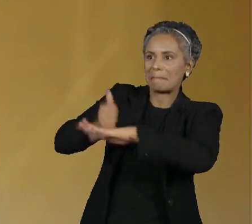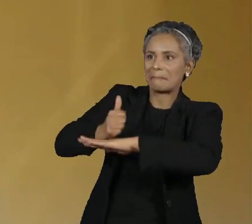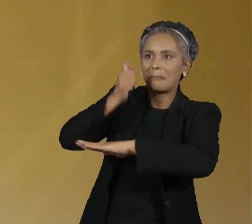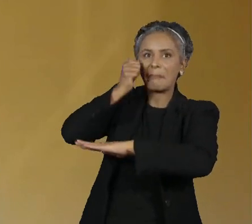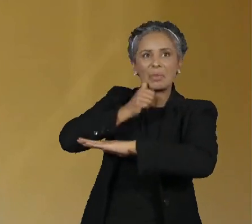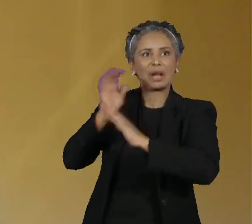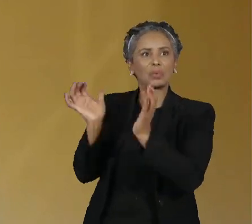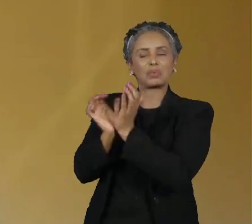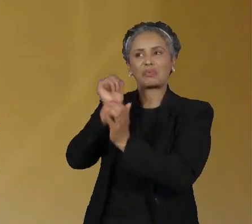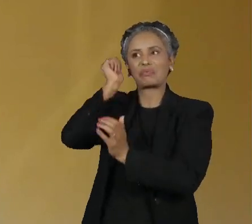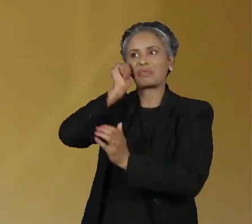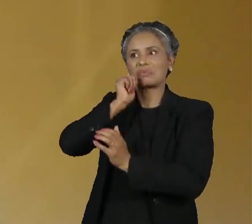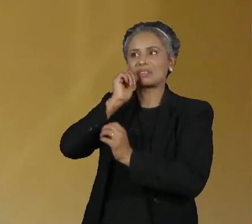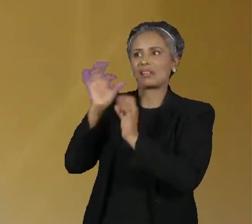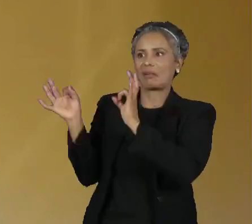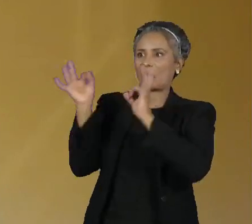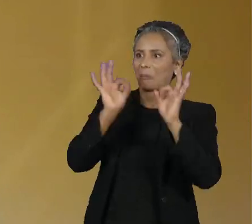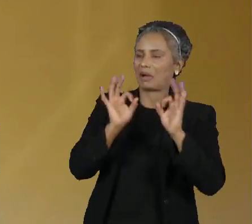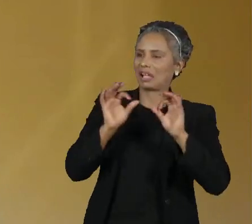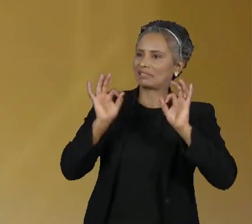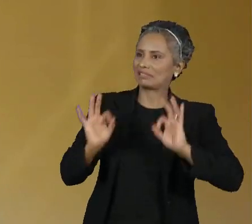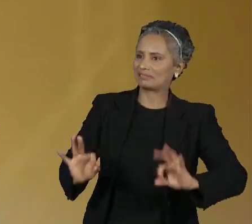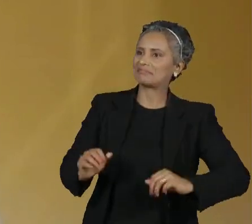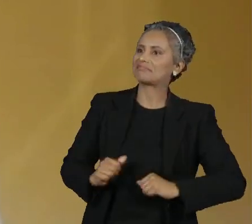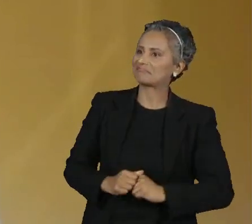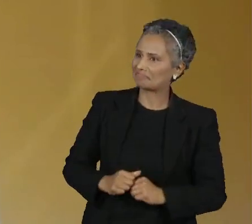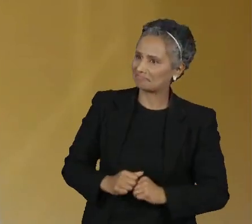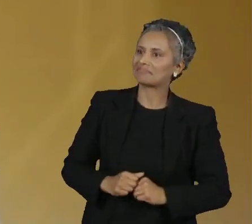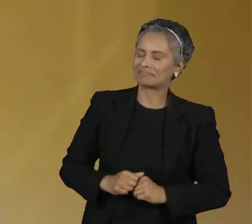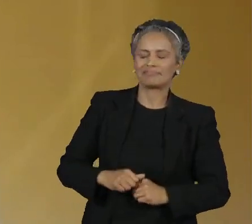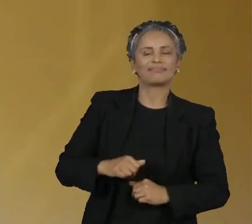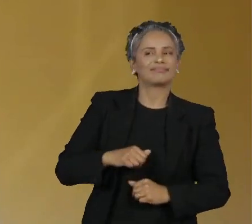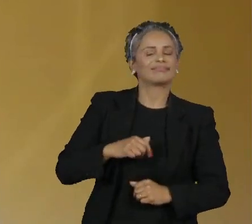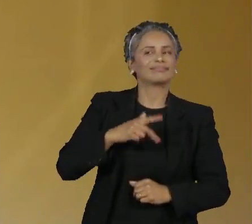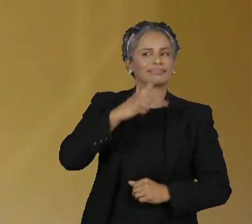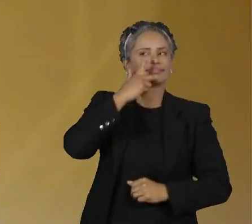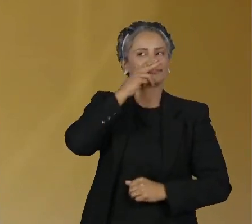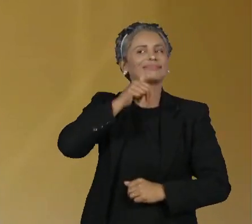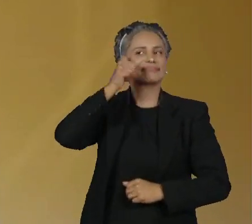querem sentir isso aí do público brasileiro, porque eu acredito que elas vão